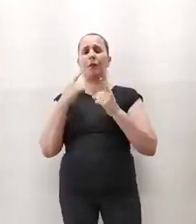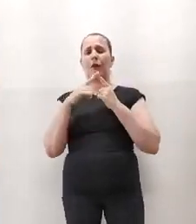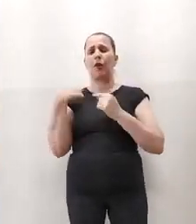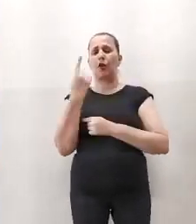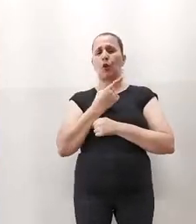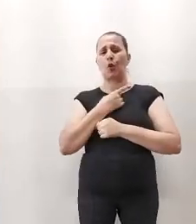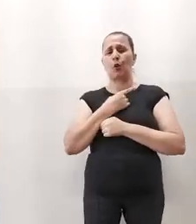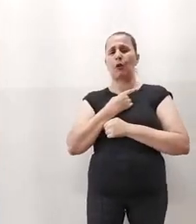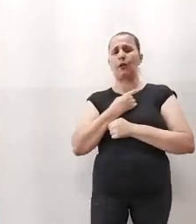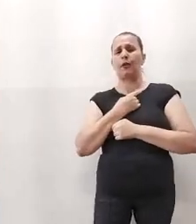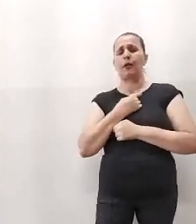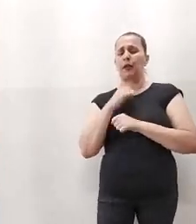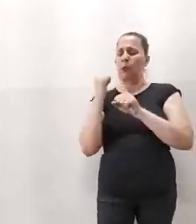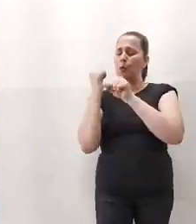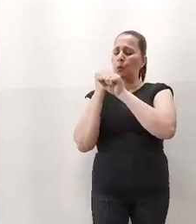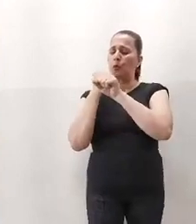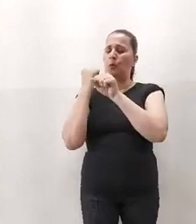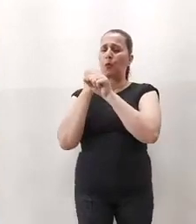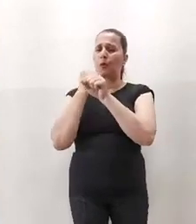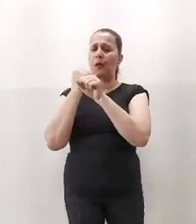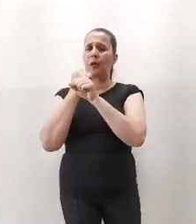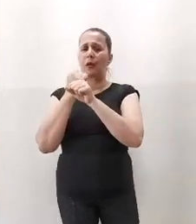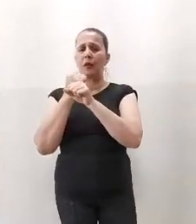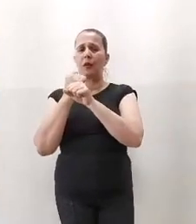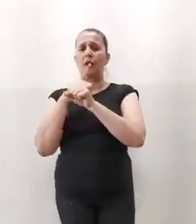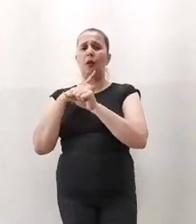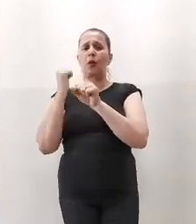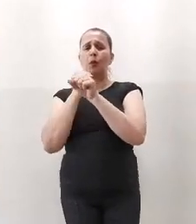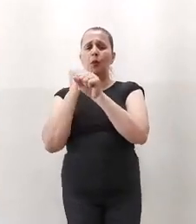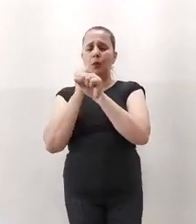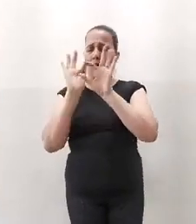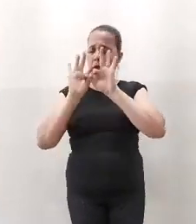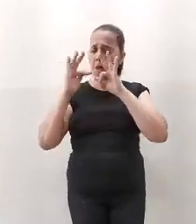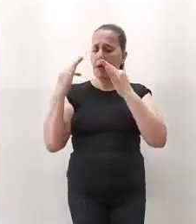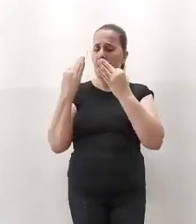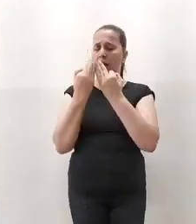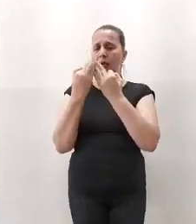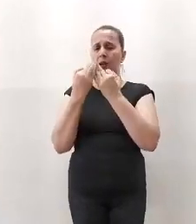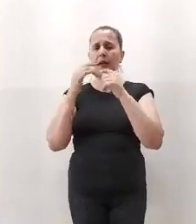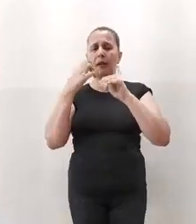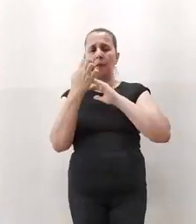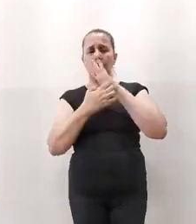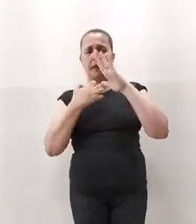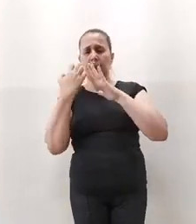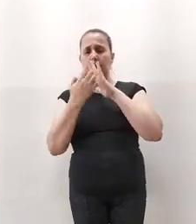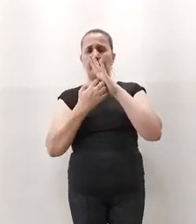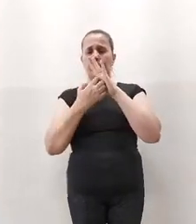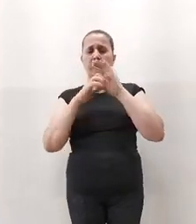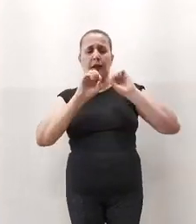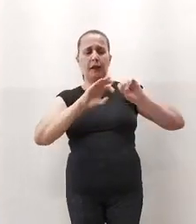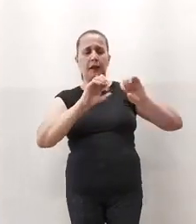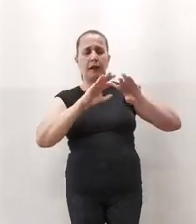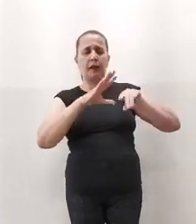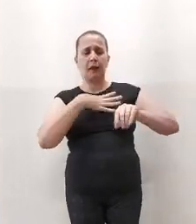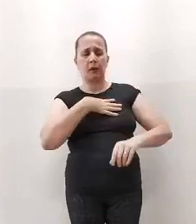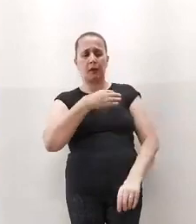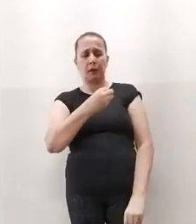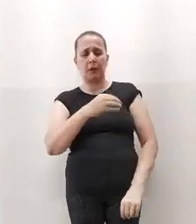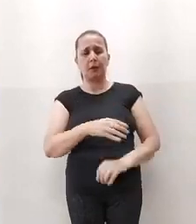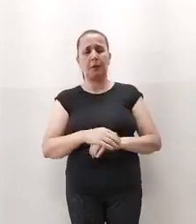estamos construindo, ó Deus. Estamos construindo uma família, empresas, educando os nossos